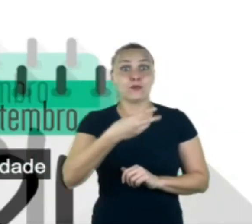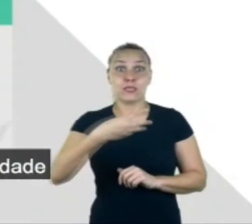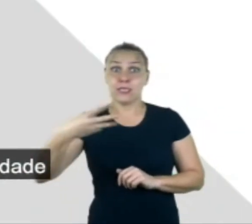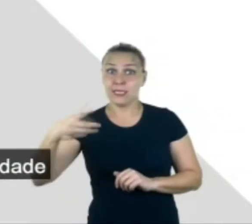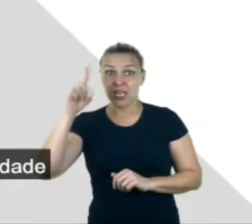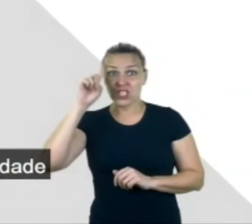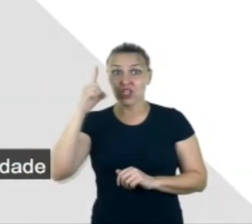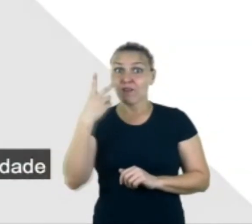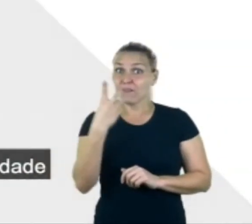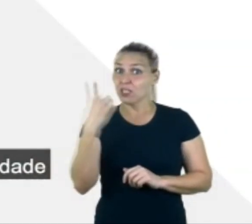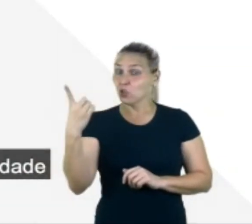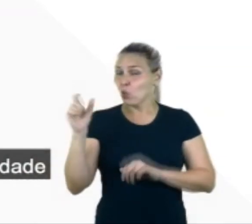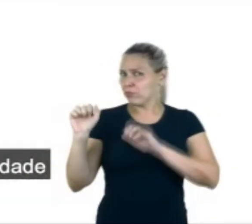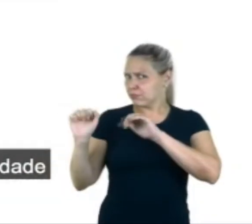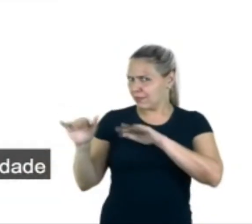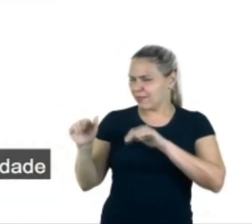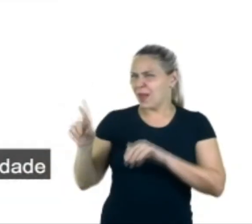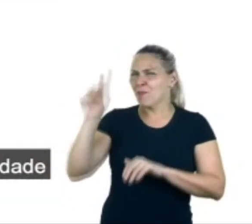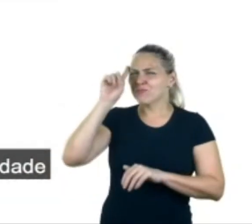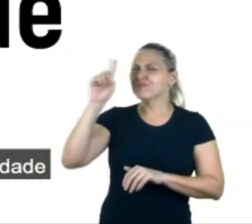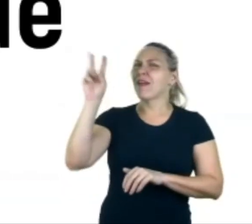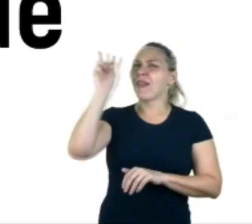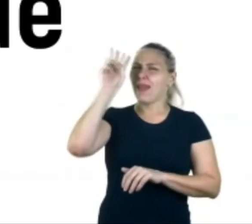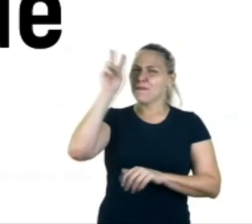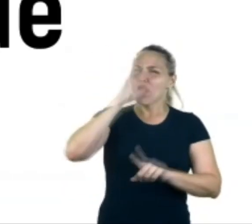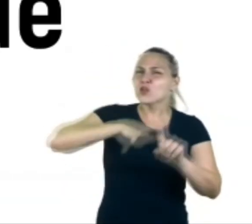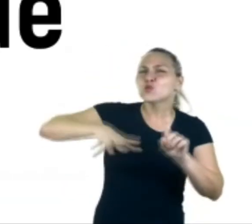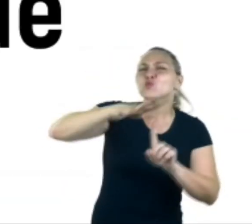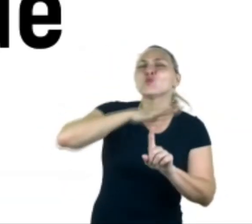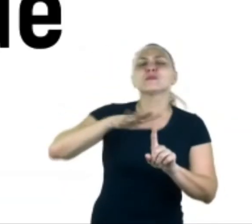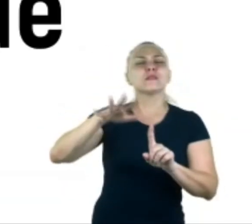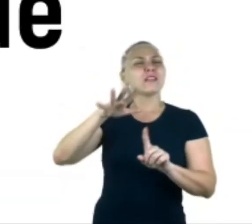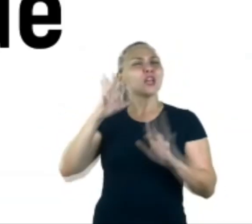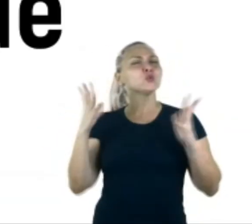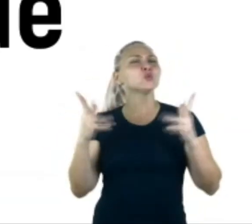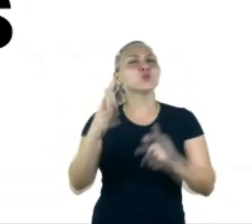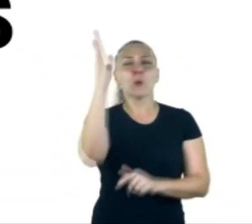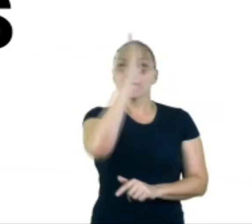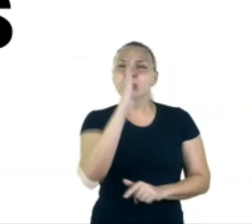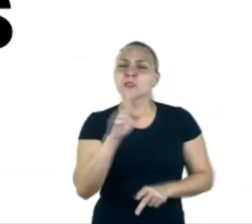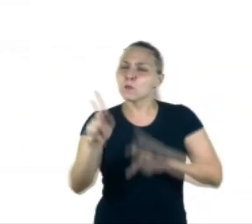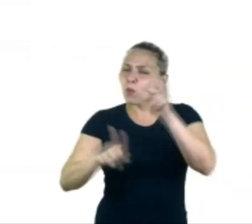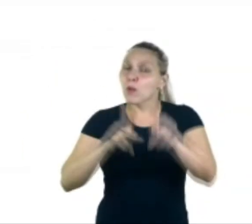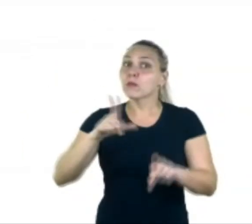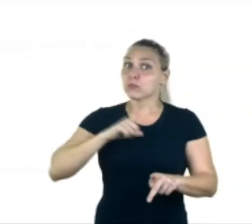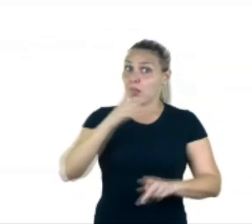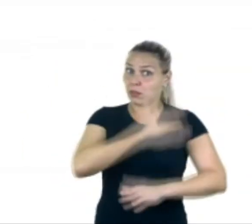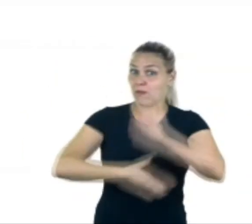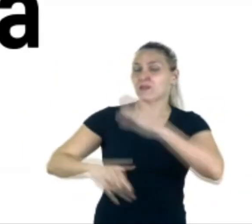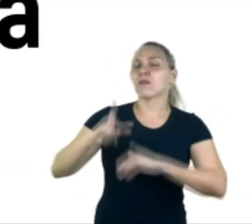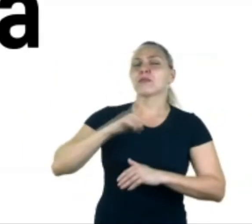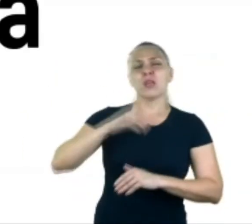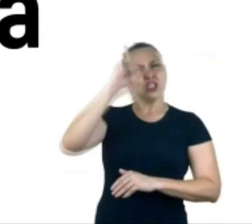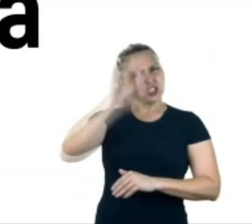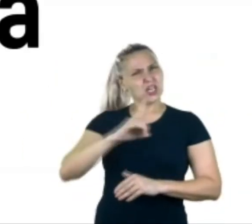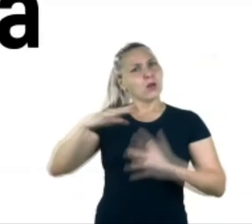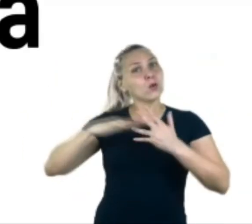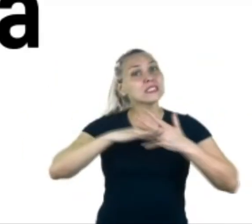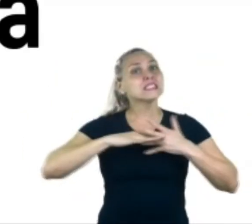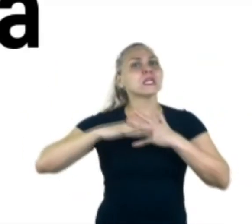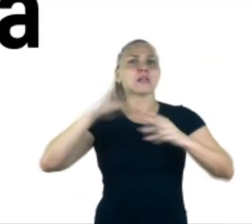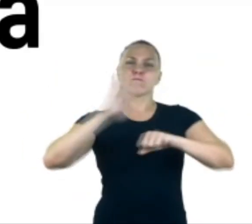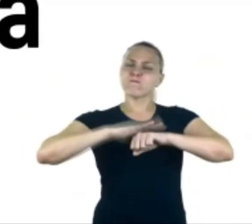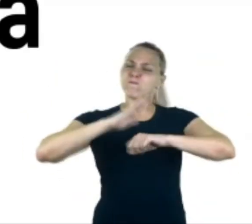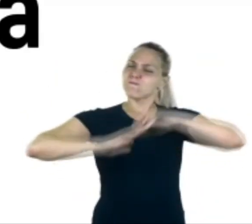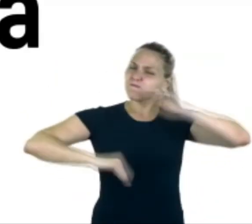21 de setembro é uma data para lembrar à sociedade que todo brasileiro com deficiência tem o direito de exercer sua cidadania.